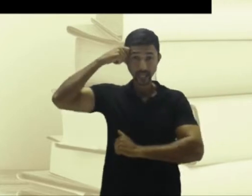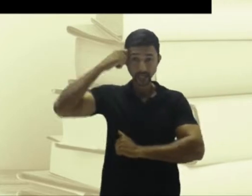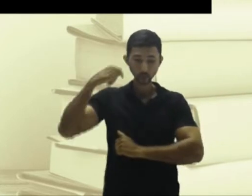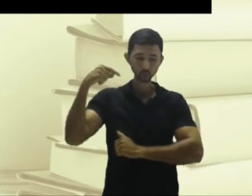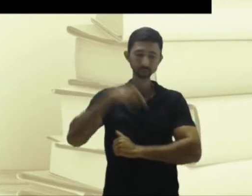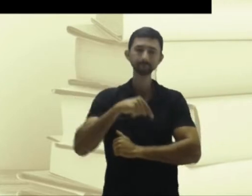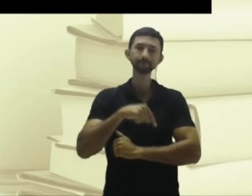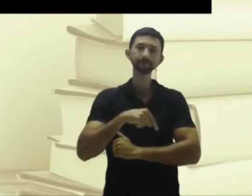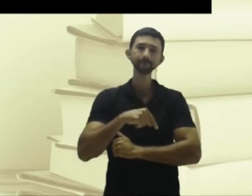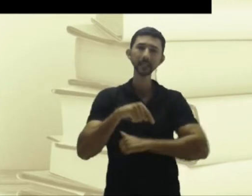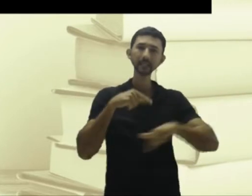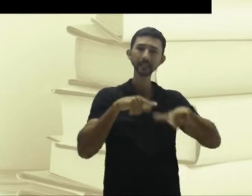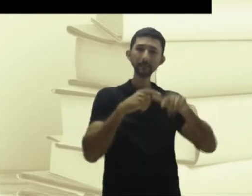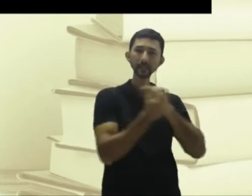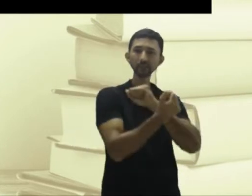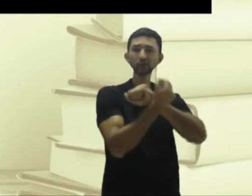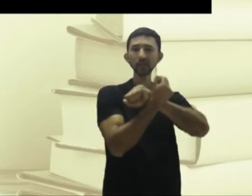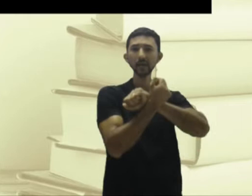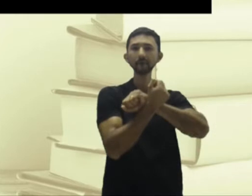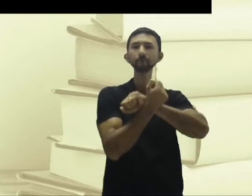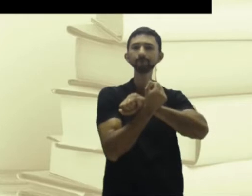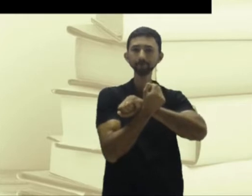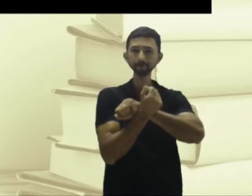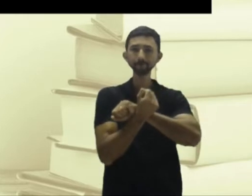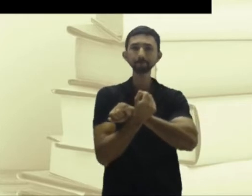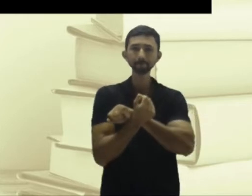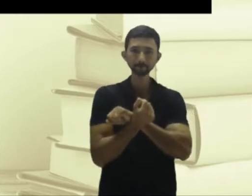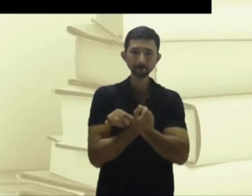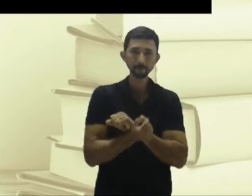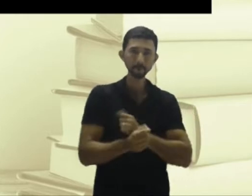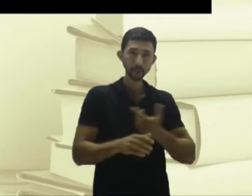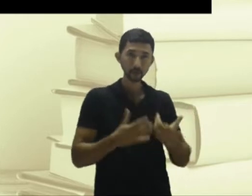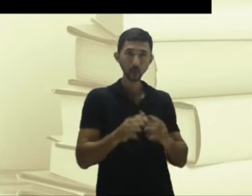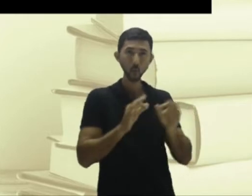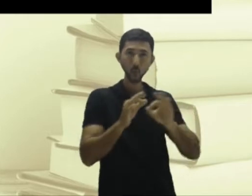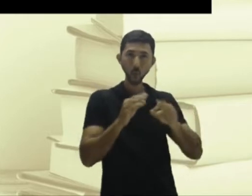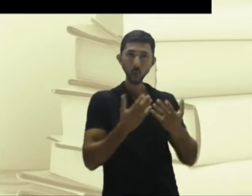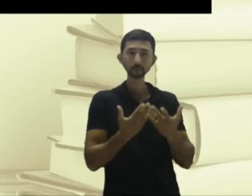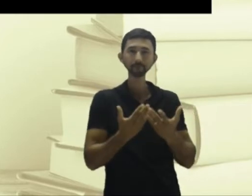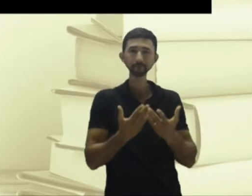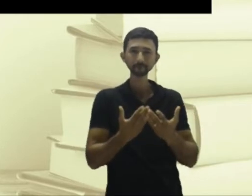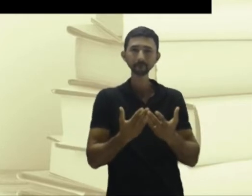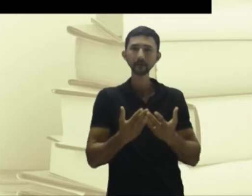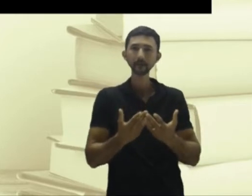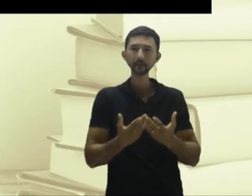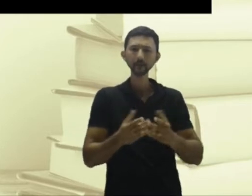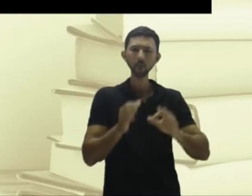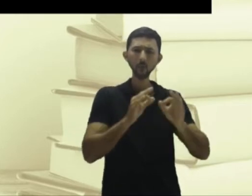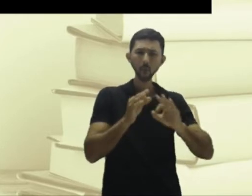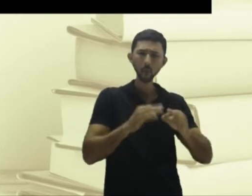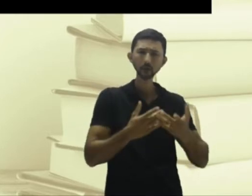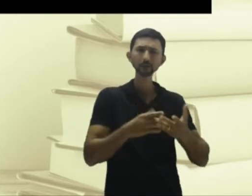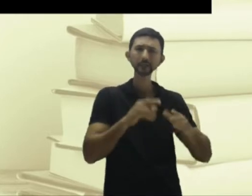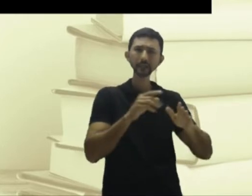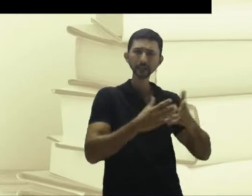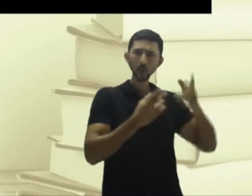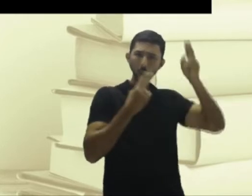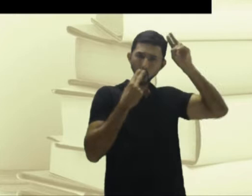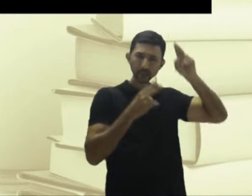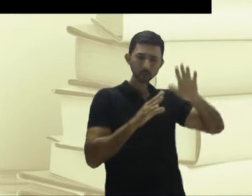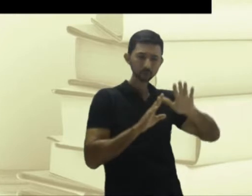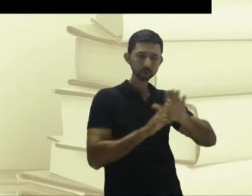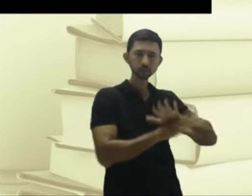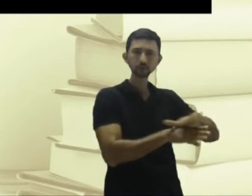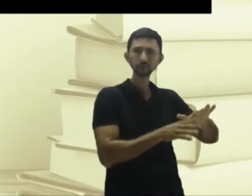com os portugueses e da escravização aos quais foram submetidos, né, praticamente foram